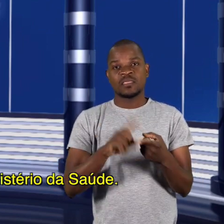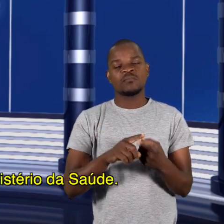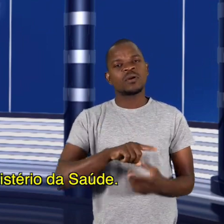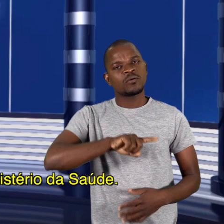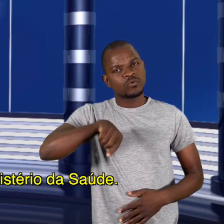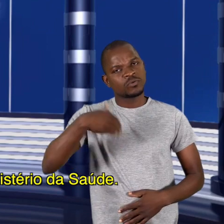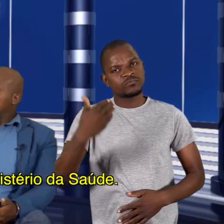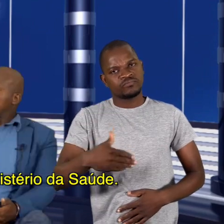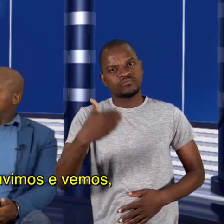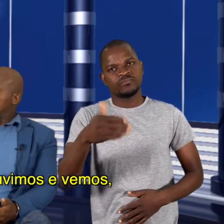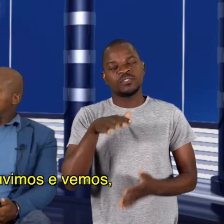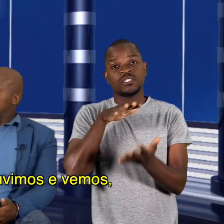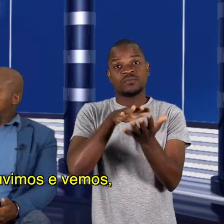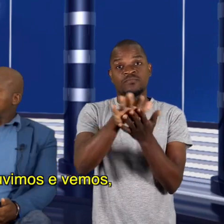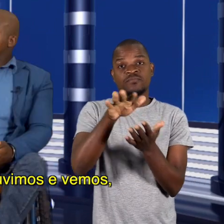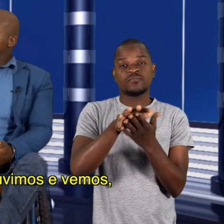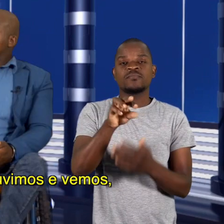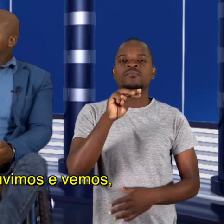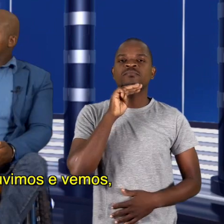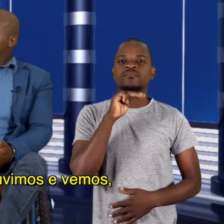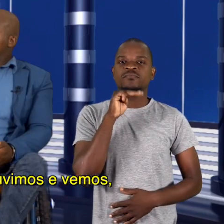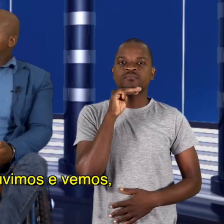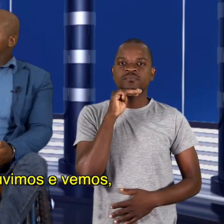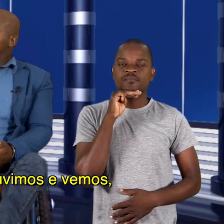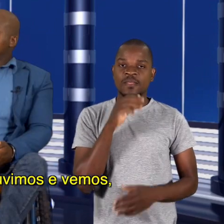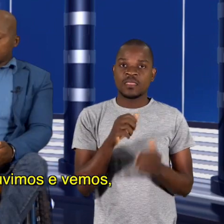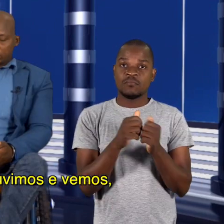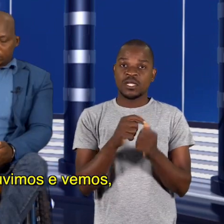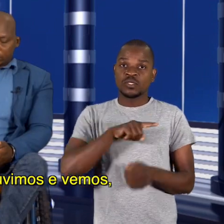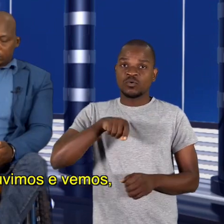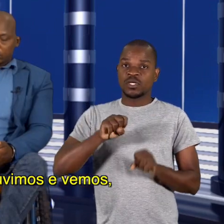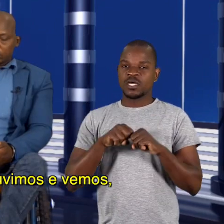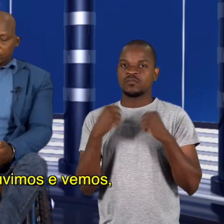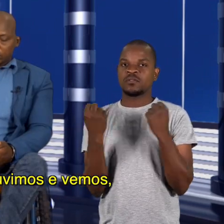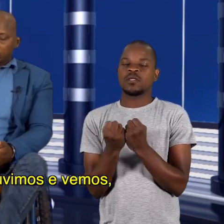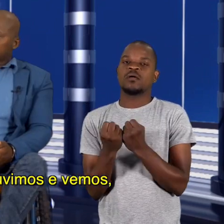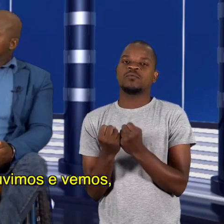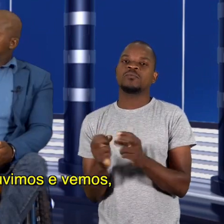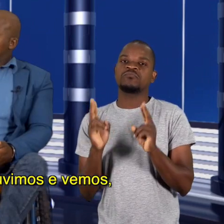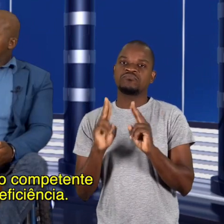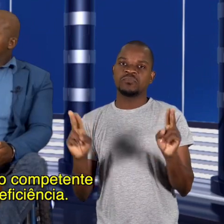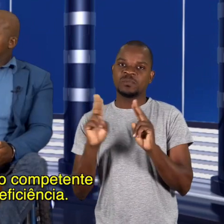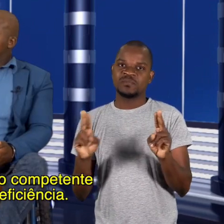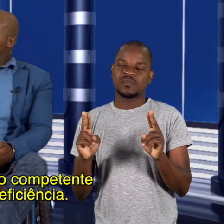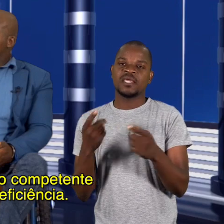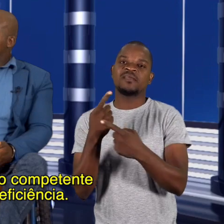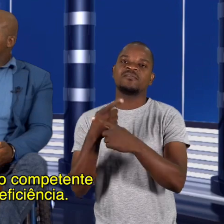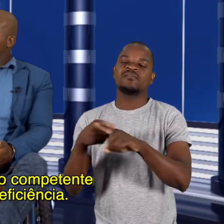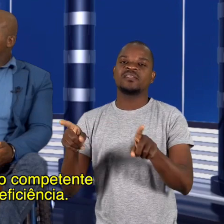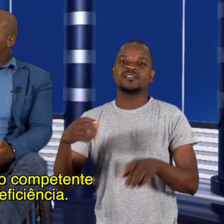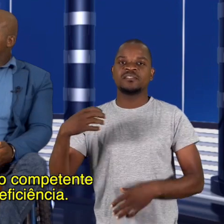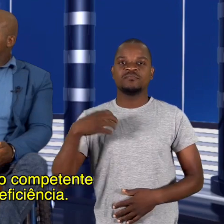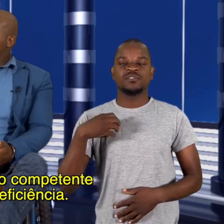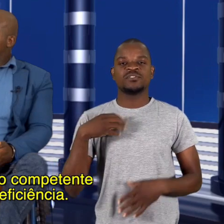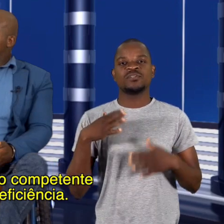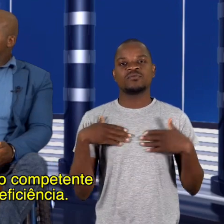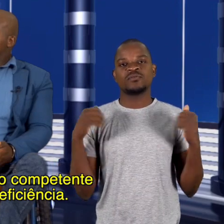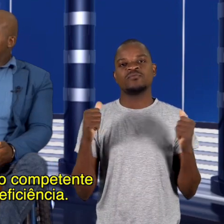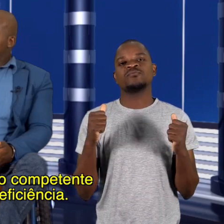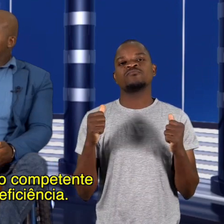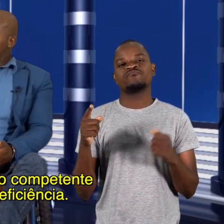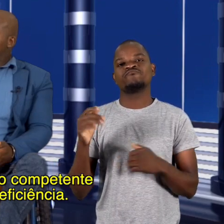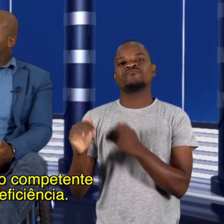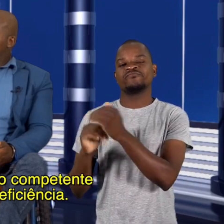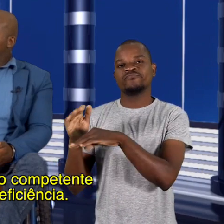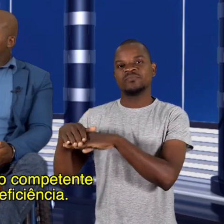um Ministério da Saúde. Nós vamos dando recomendações que nós ouvimos e que nós vemos mas é preciso que haja também um órgão competente que